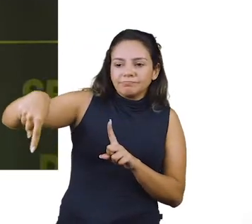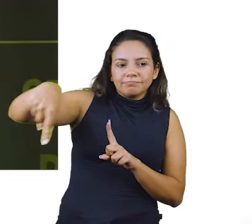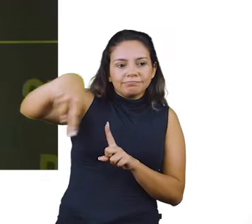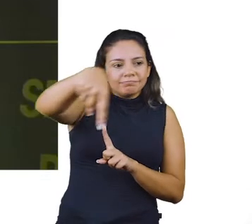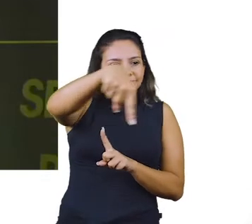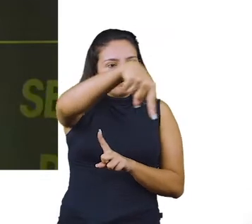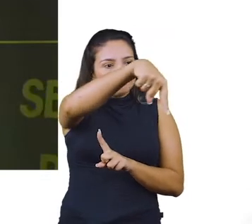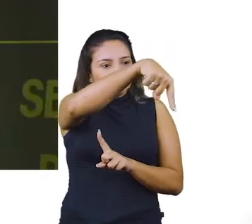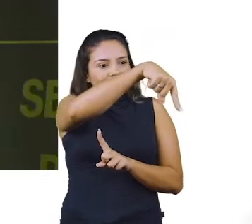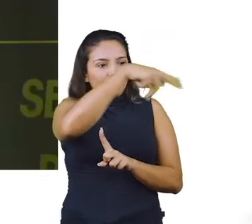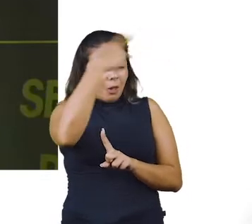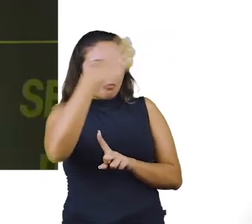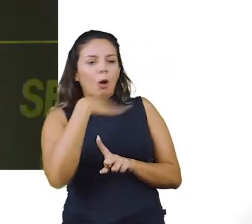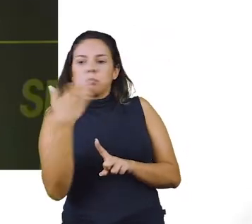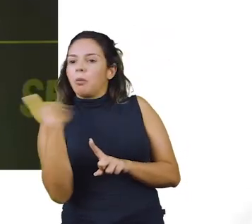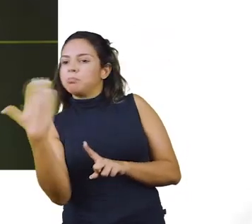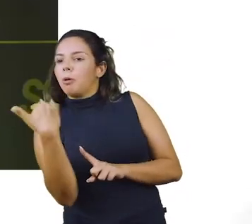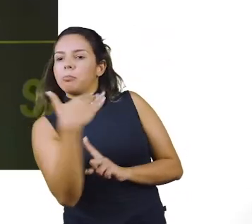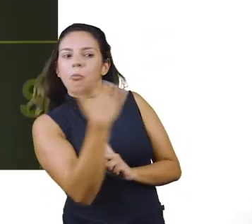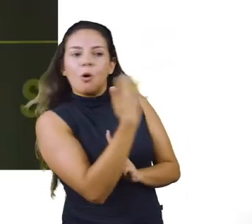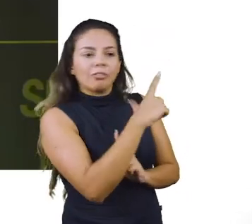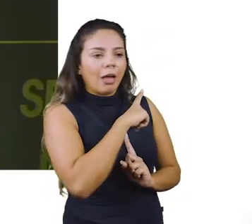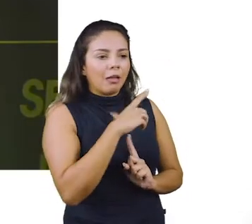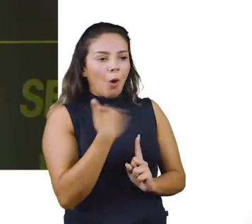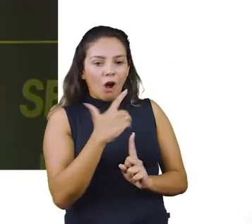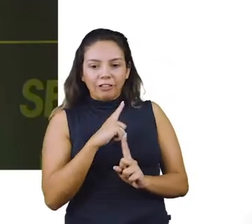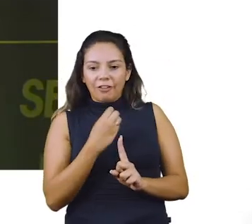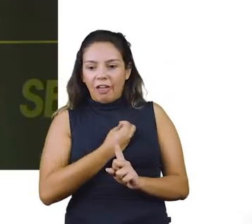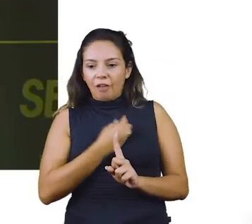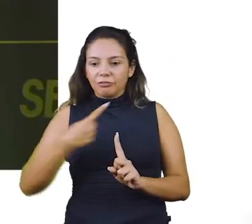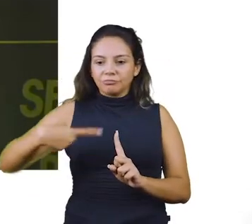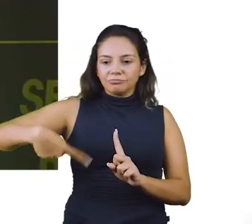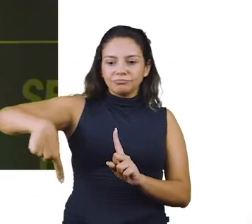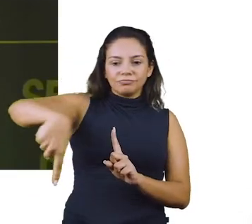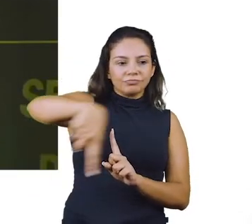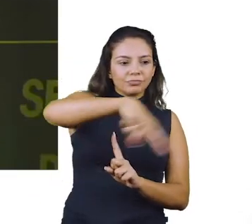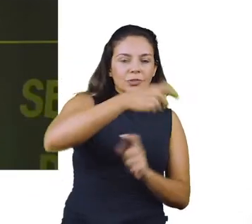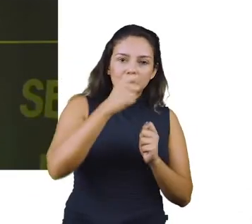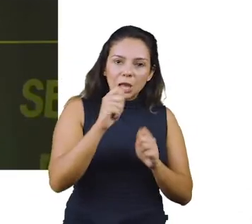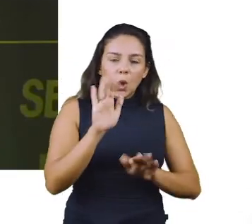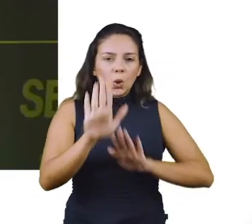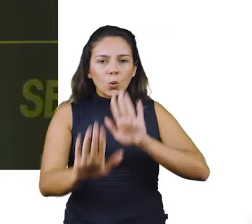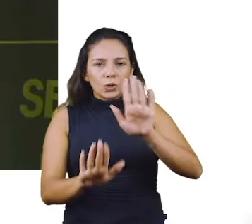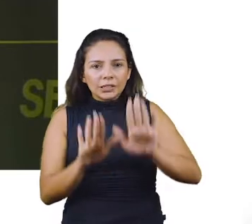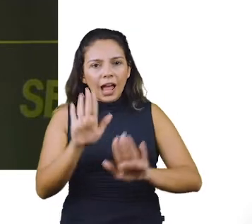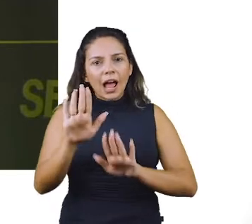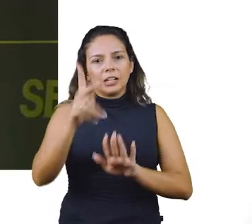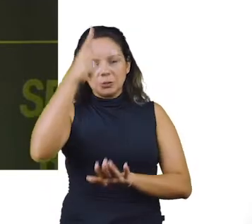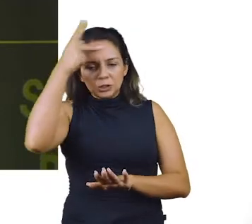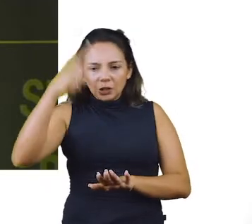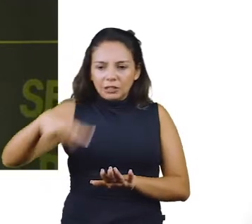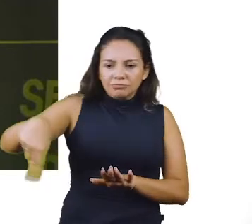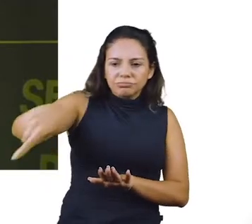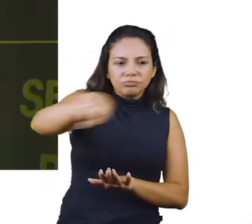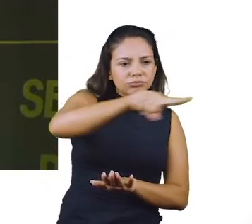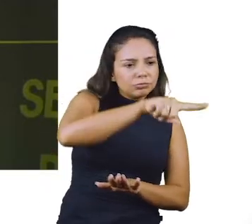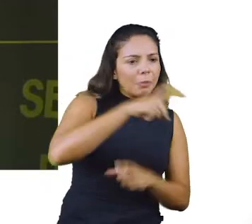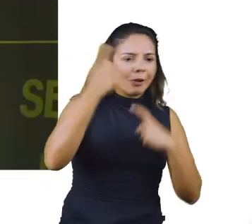tomar muito cuidado para sobreviver, tem que tomar muito cuidado com as pessoas que estão ao nosso